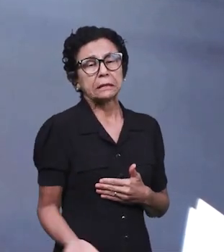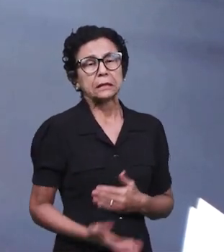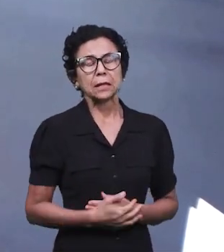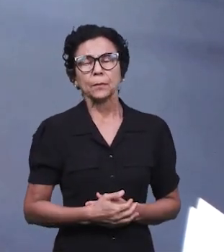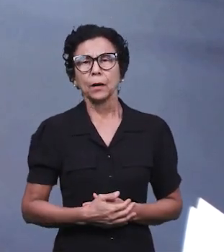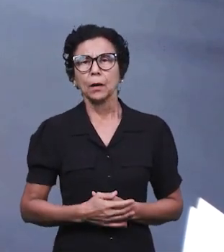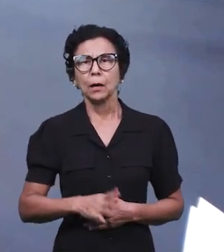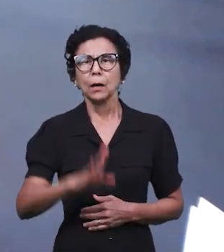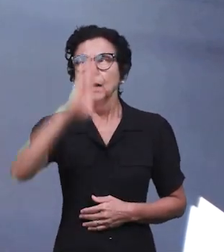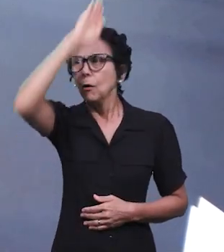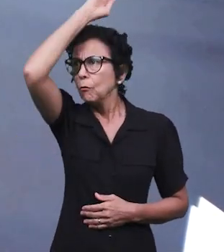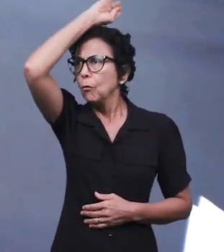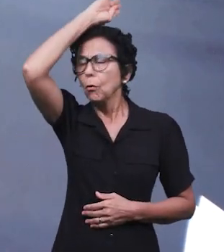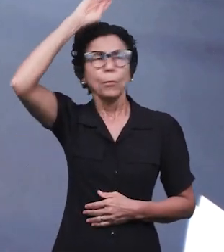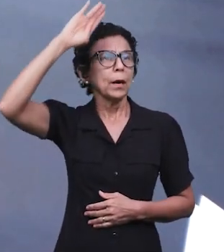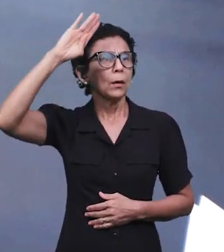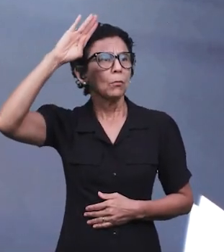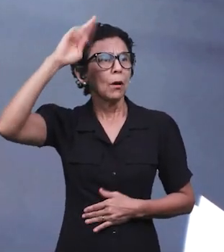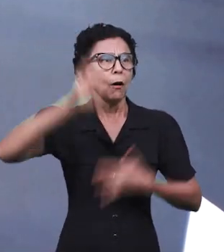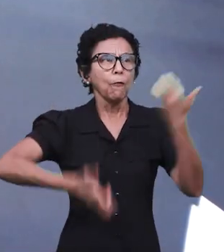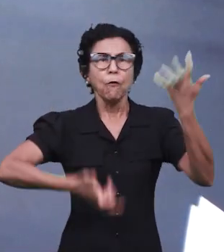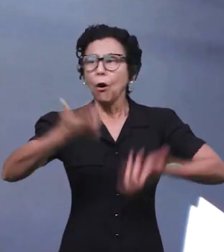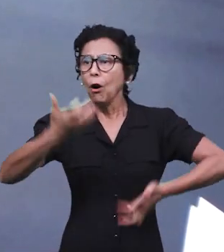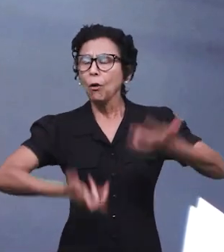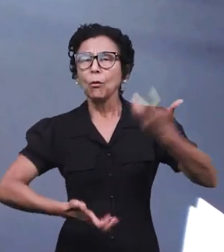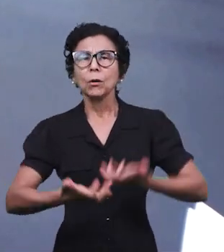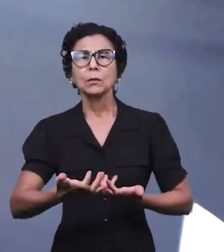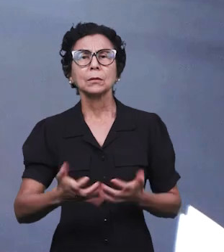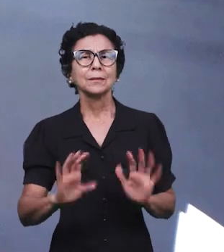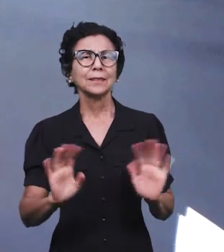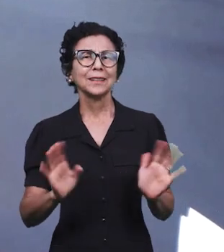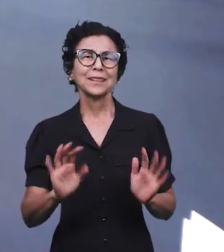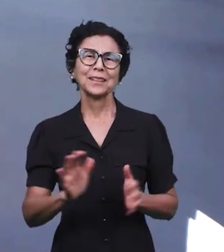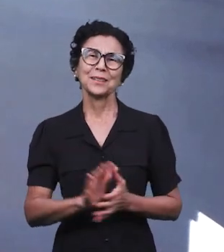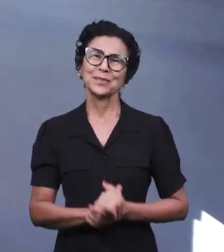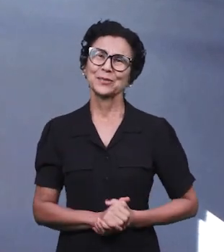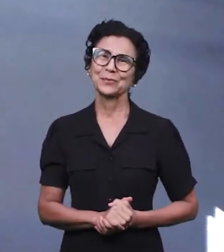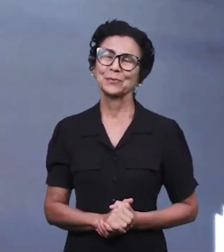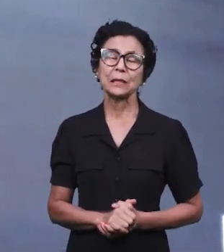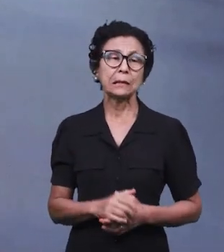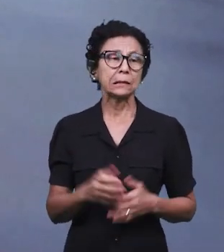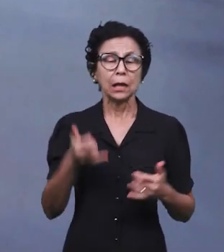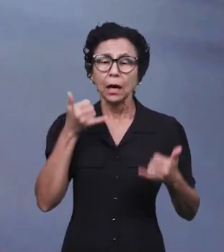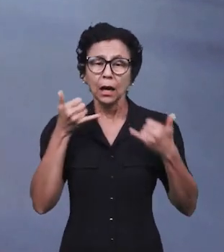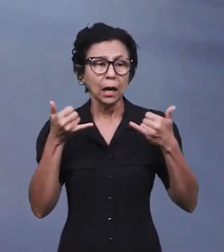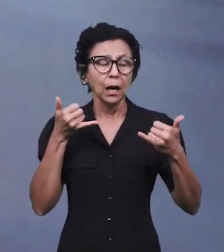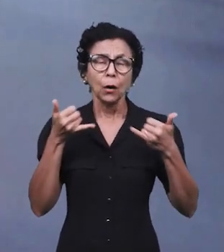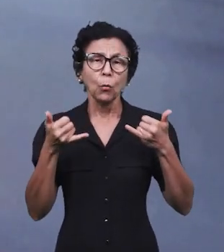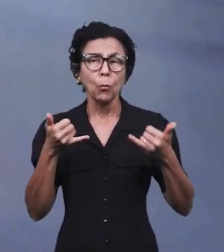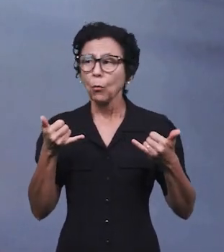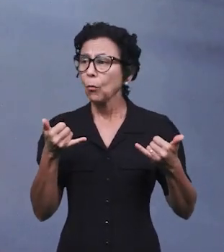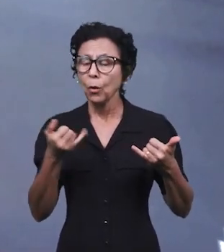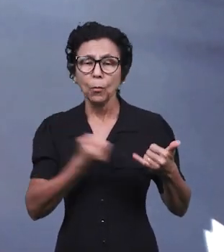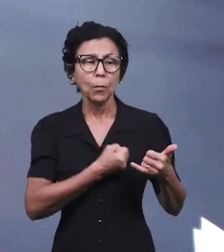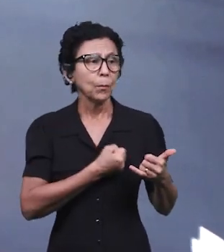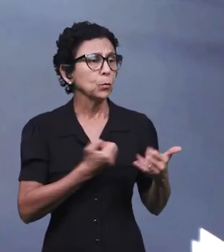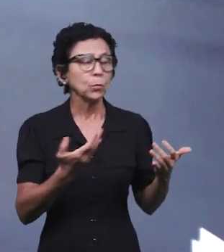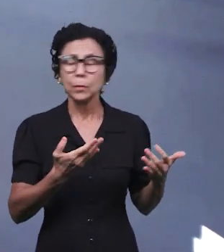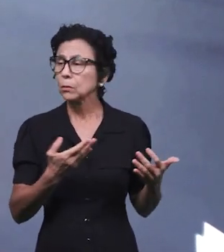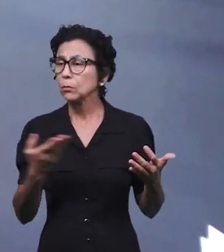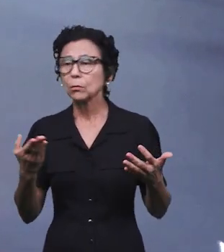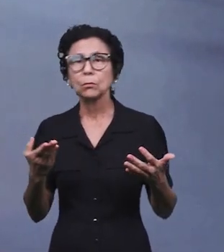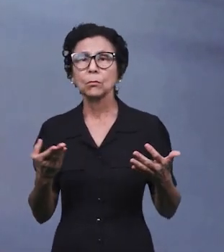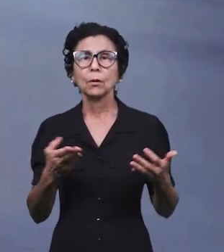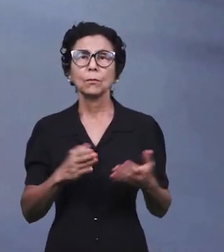você fala assim, o bombeiro é para isso. Mas na hora da emergência, a pessoa não sabe para qual número ligar. Então as pessoas sempre